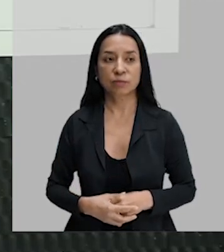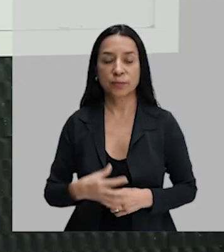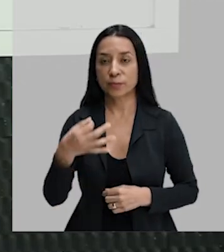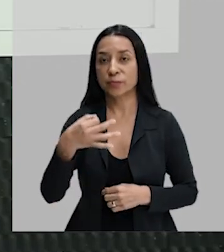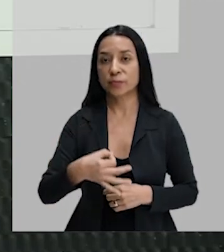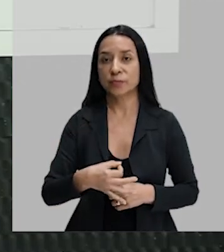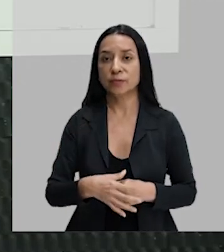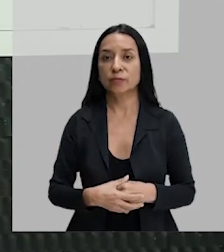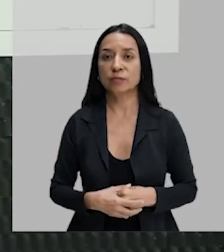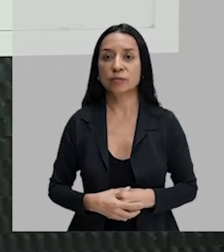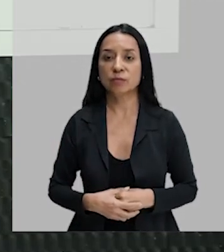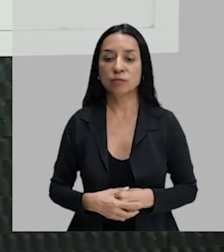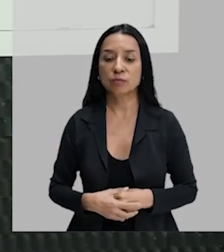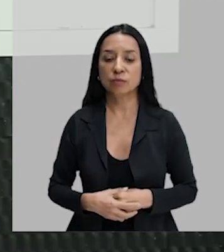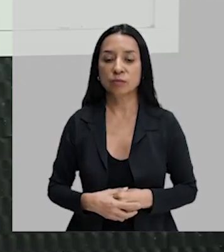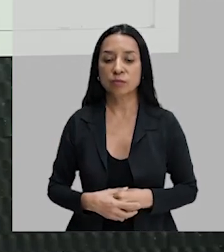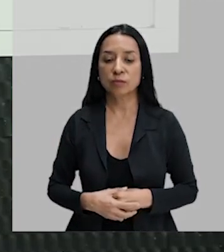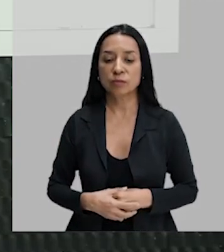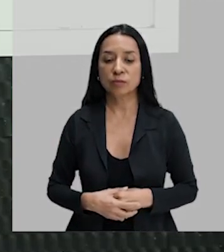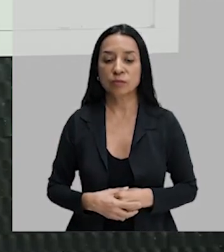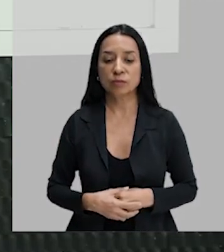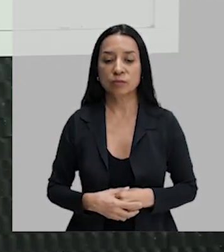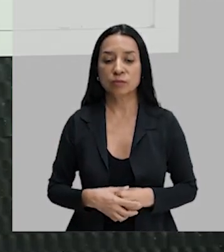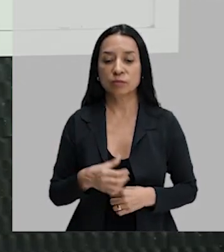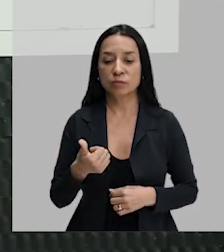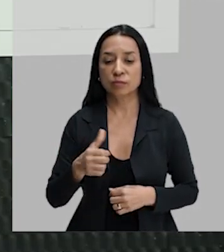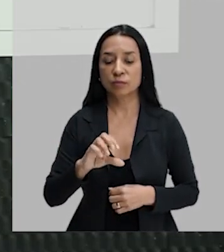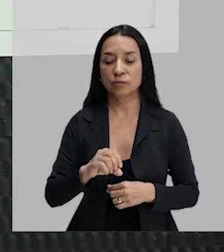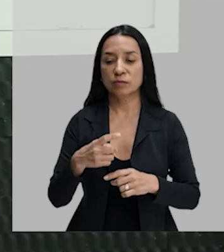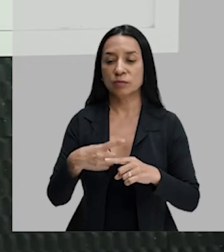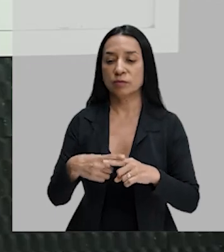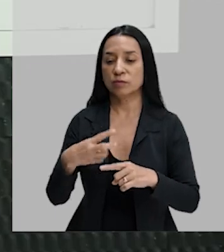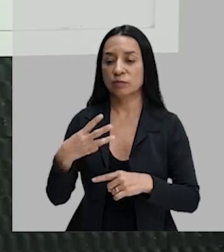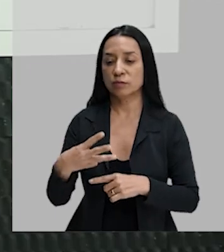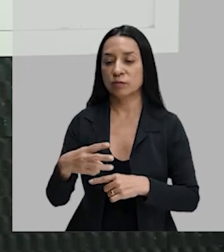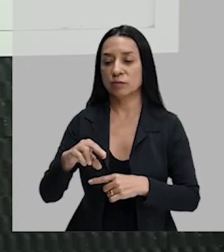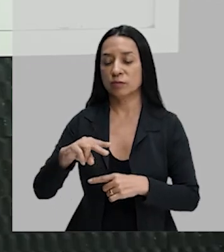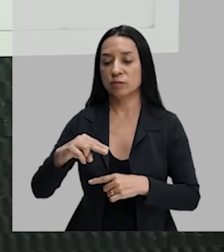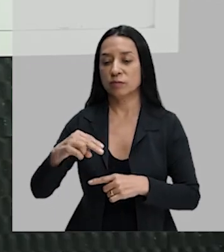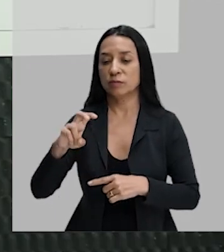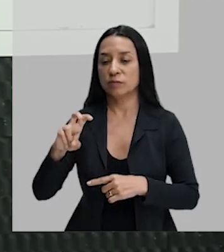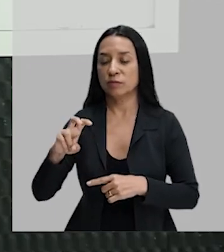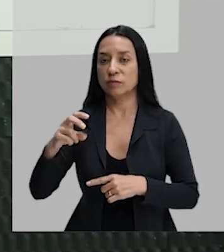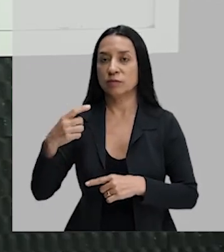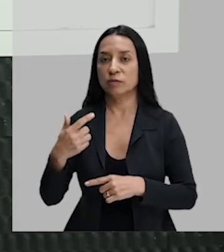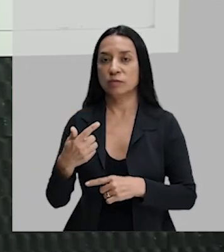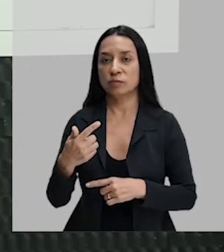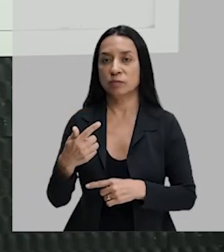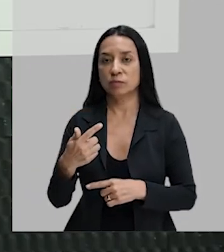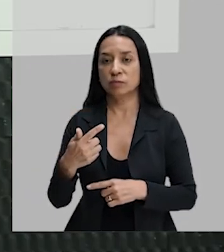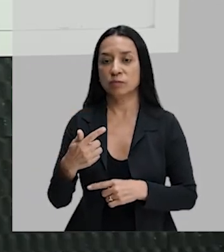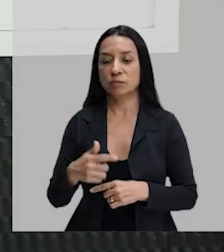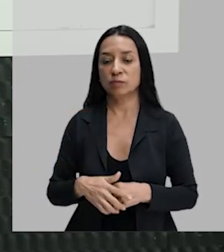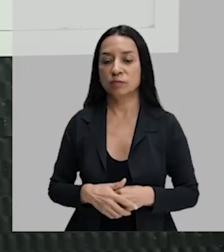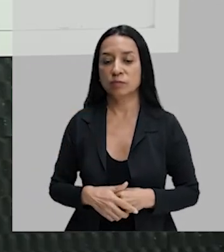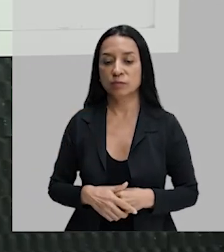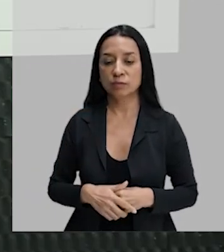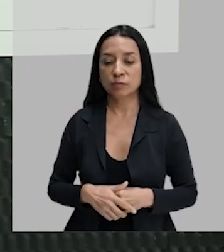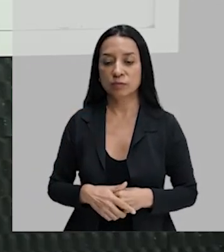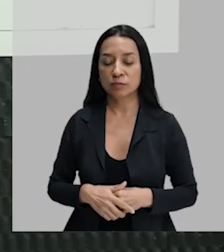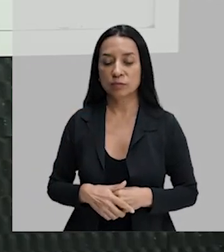certo Então vamos lá 19 x 3 dá 57 né 57